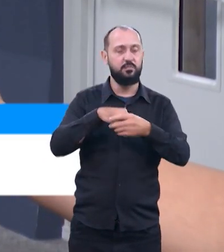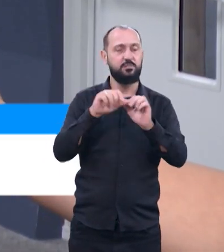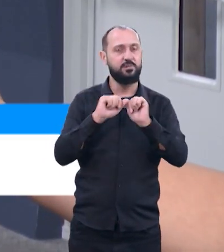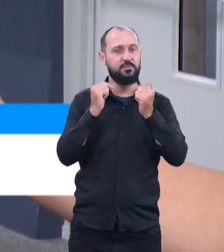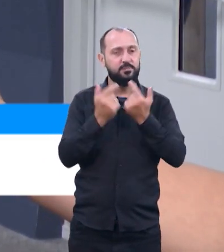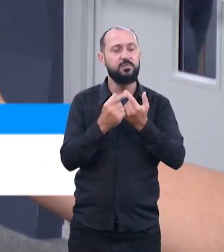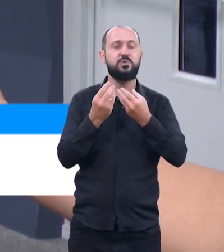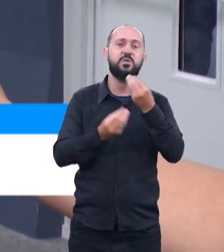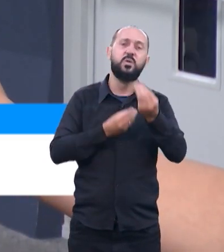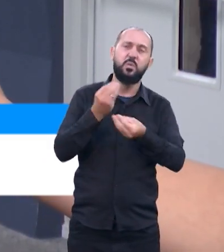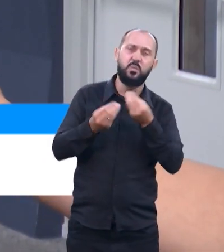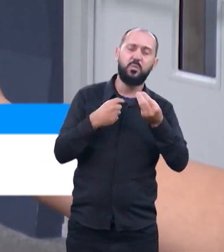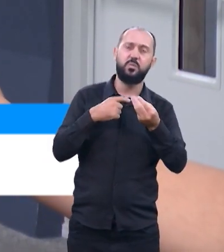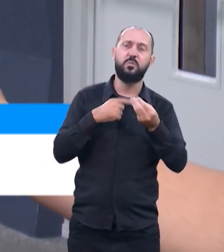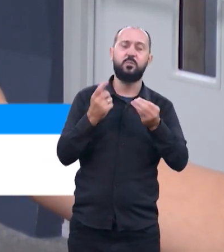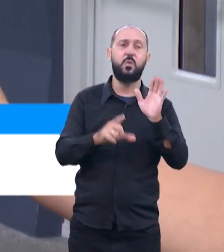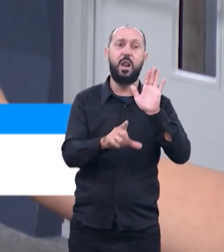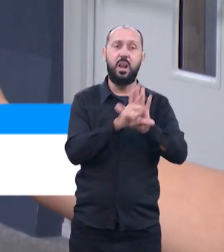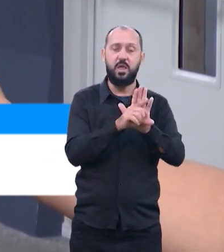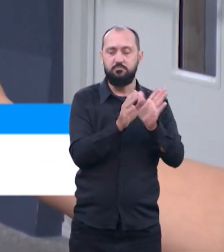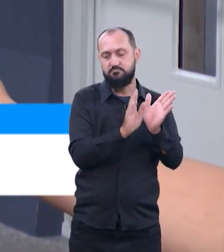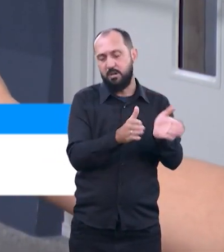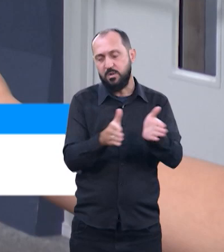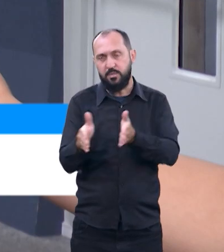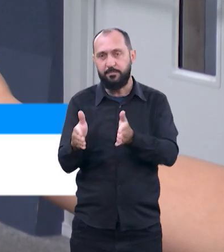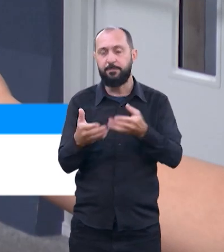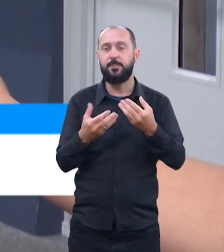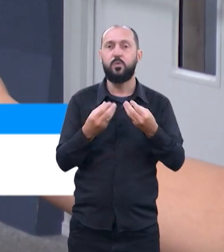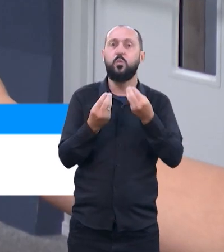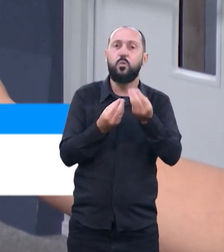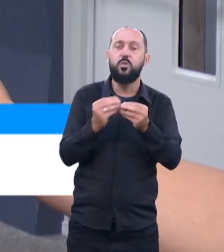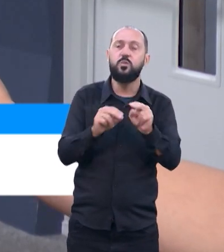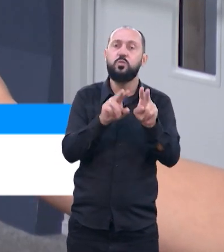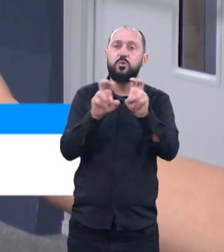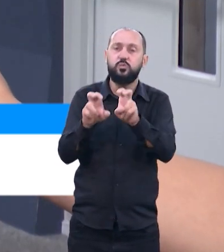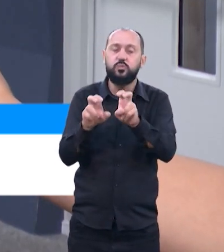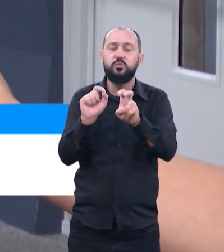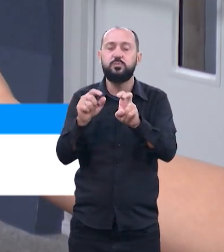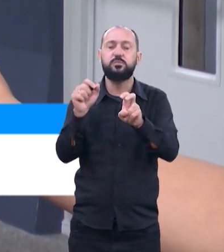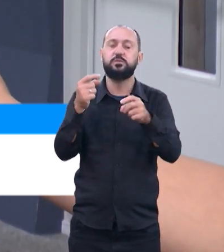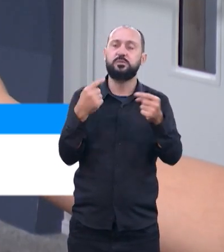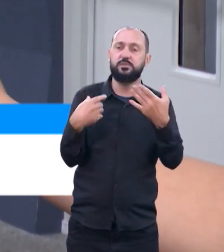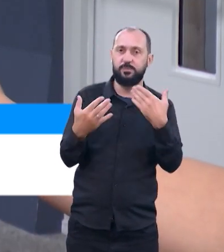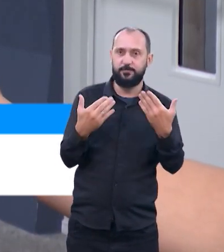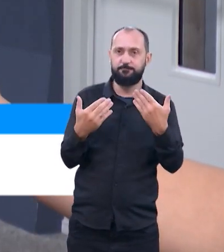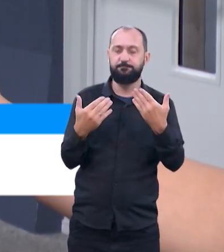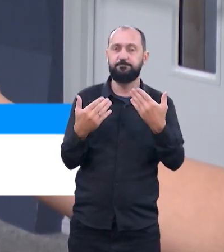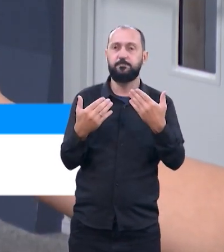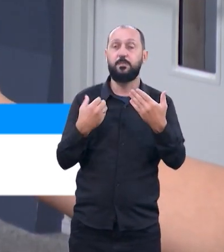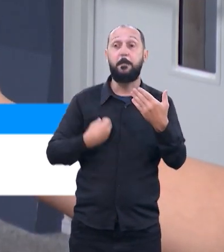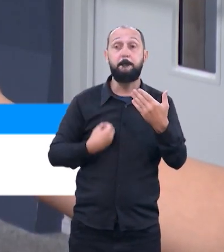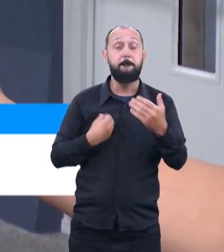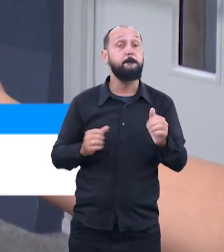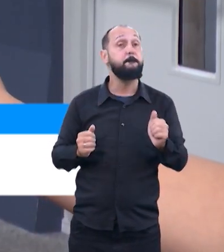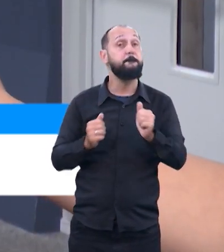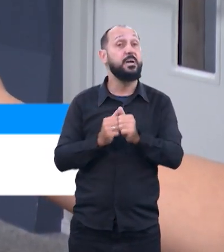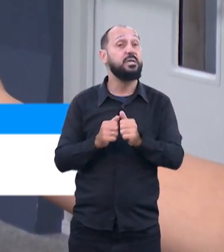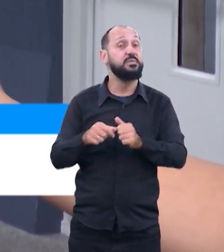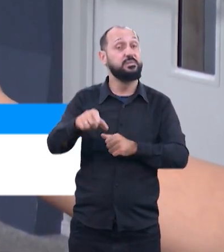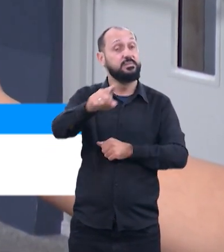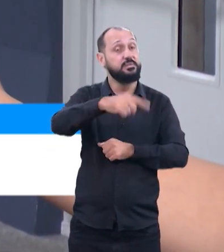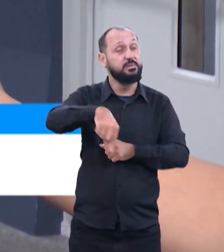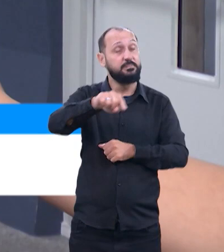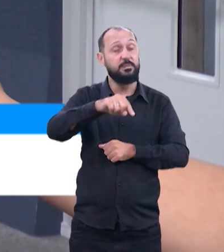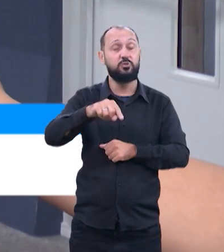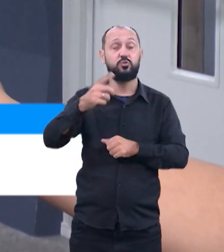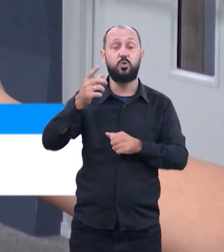Assembleia Legislativa de como que se tramita uma lei, de quais são os assuntos que estão sendo debatidos, e a participação do